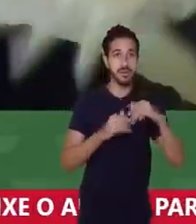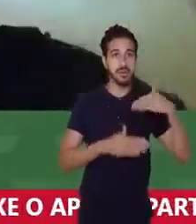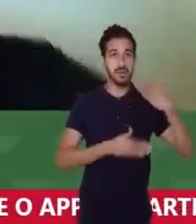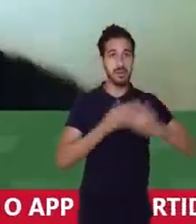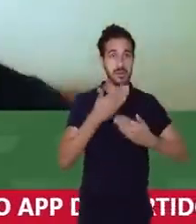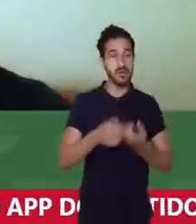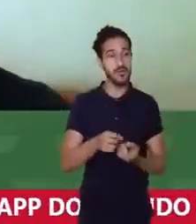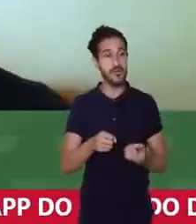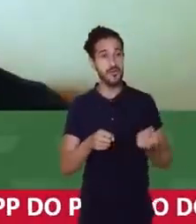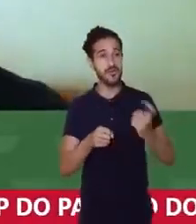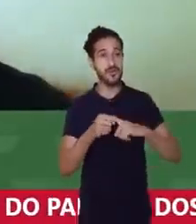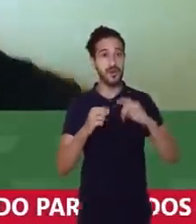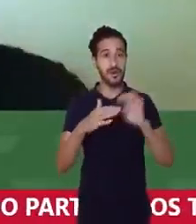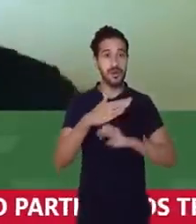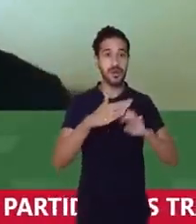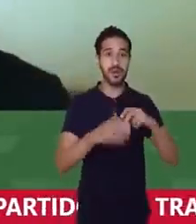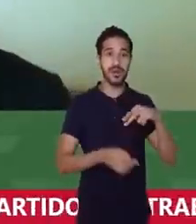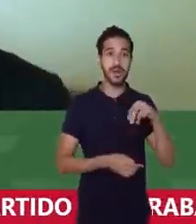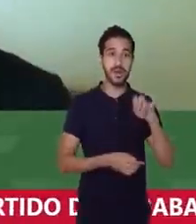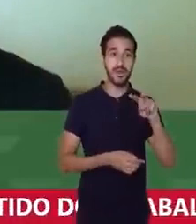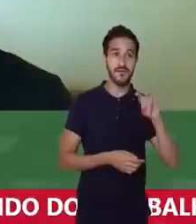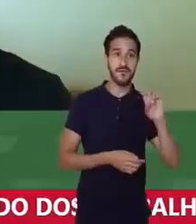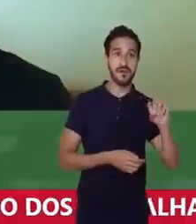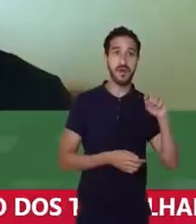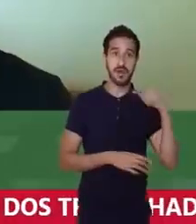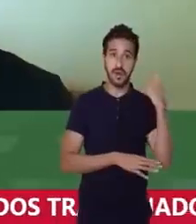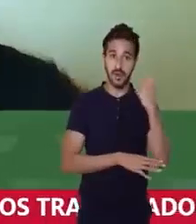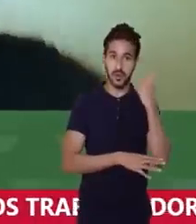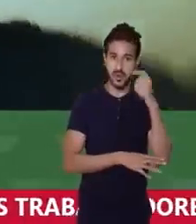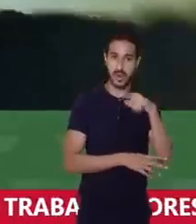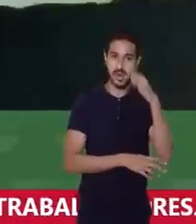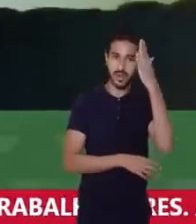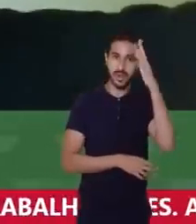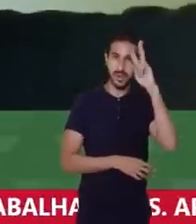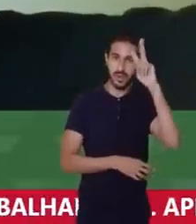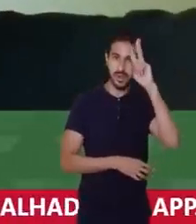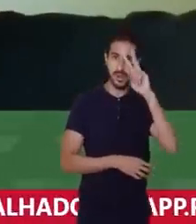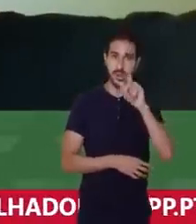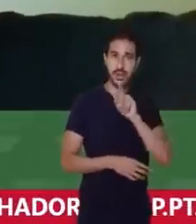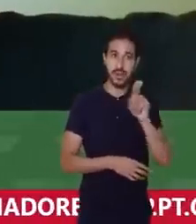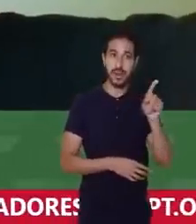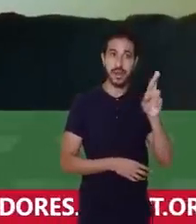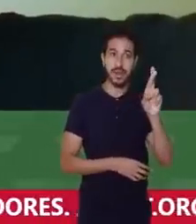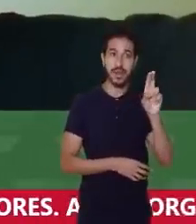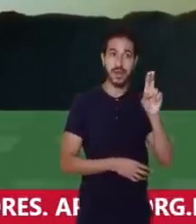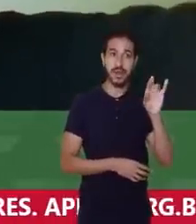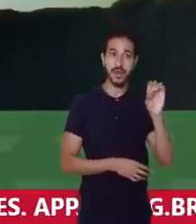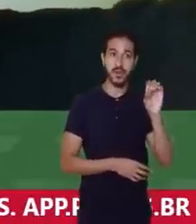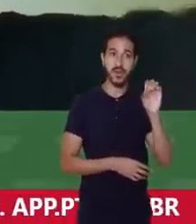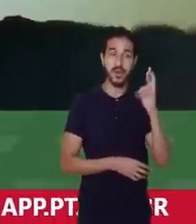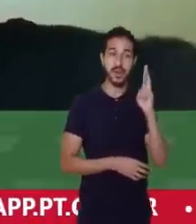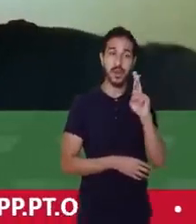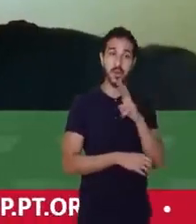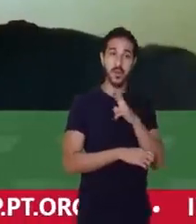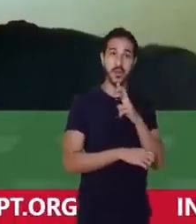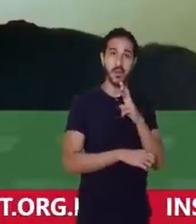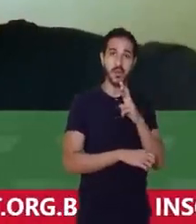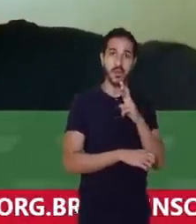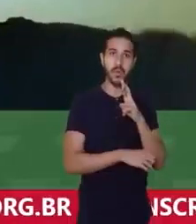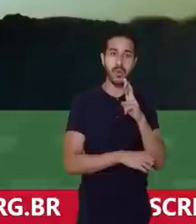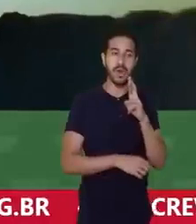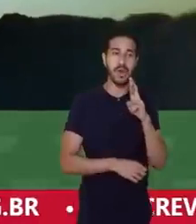de volta da indústria naval. E aqui no Rio Grande do Sul, você lembra, né? Ali em Rio Grande. Os estaleiros.